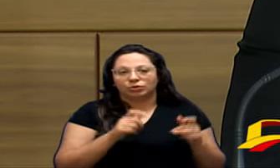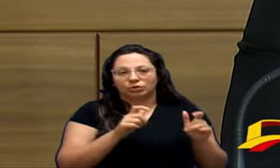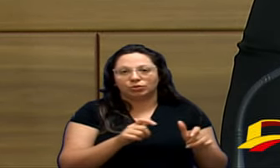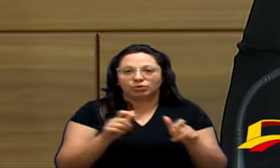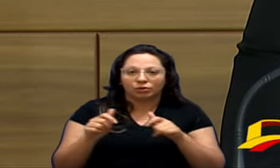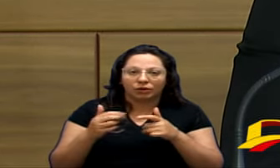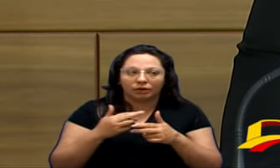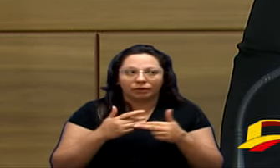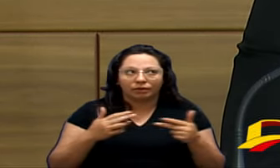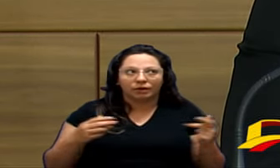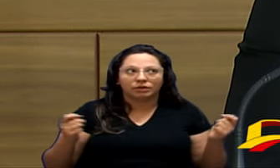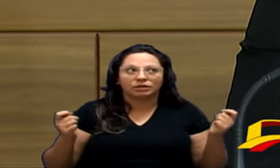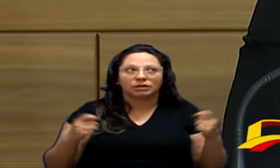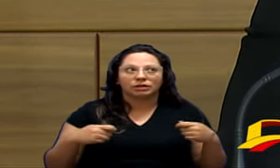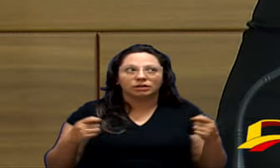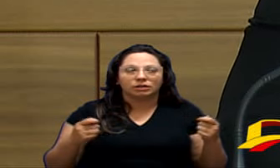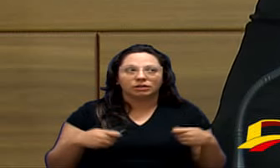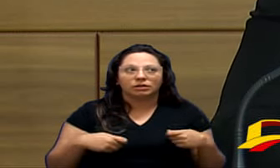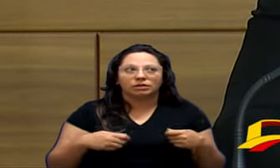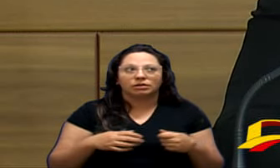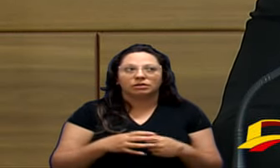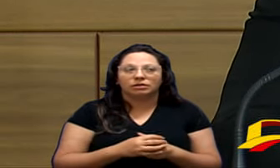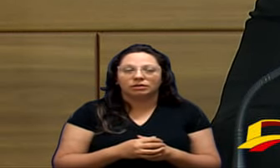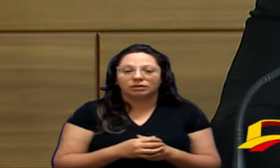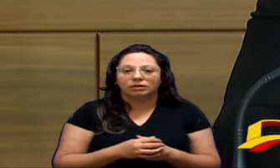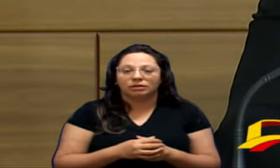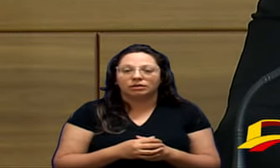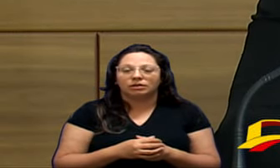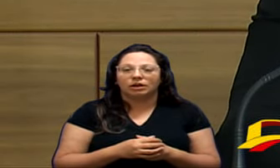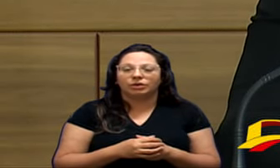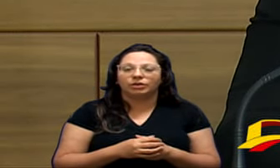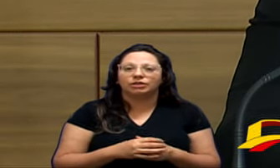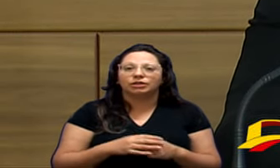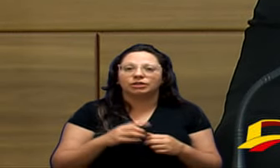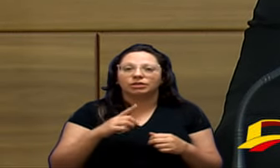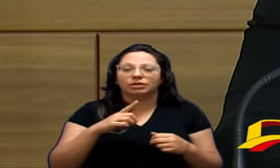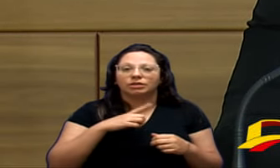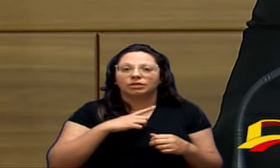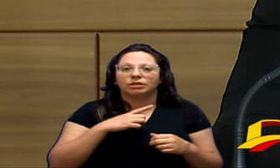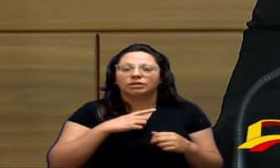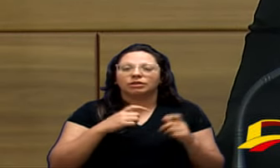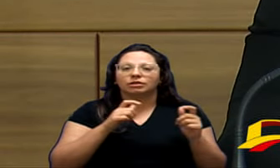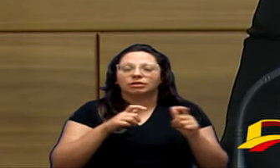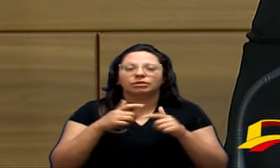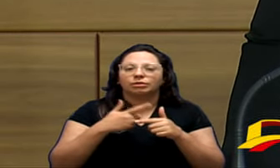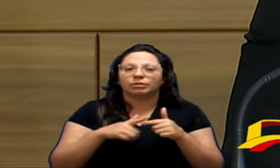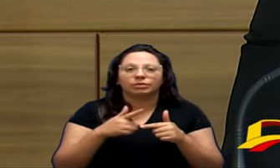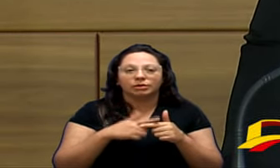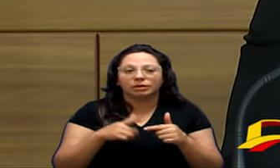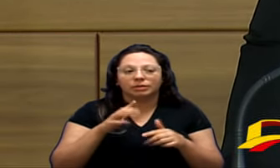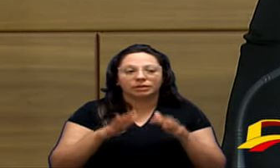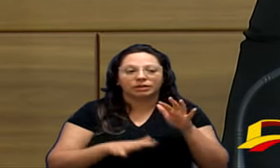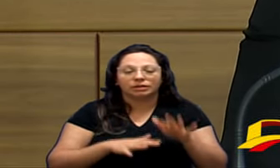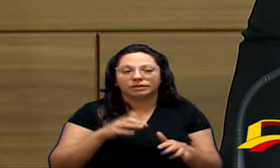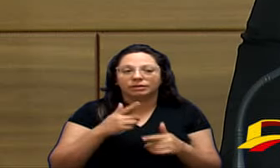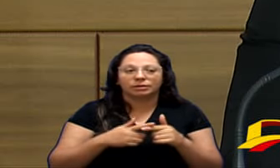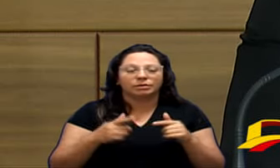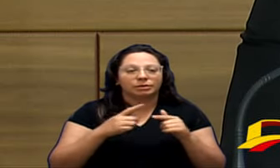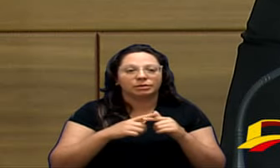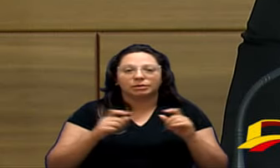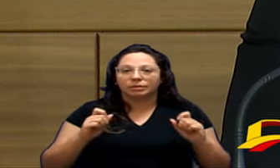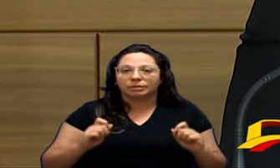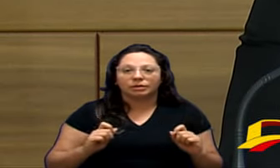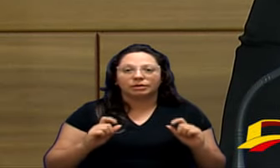são fundamentais em razão de e sazonalidade de problemas né Às vezes você tem uma incidência maior